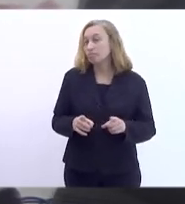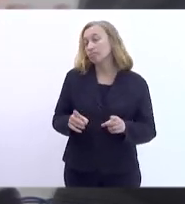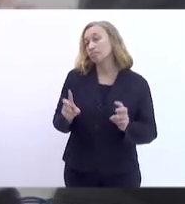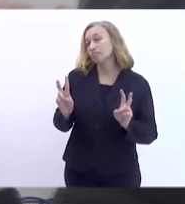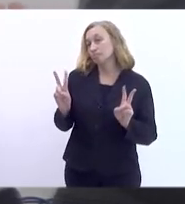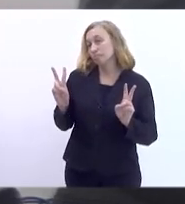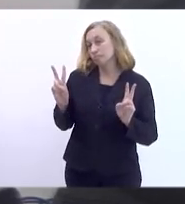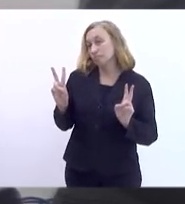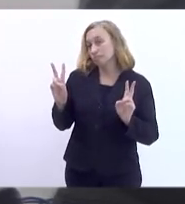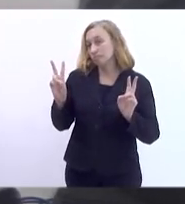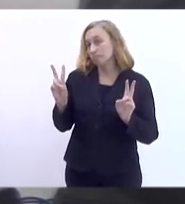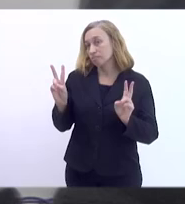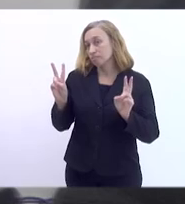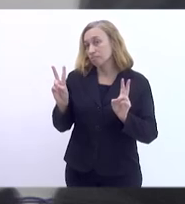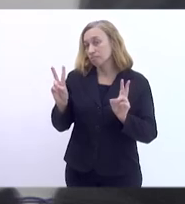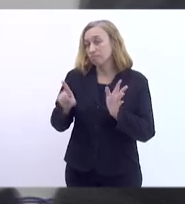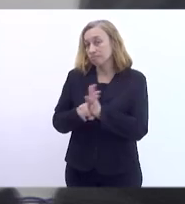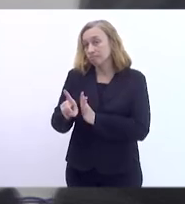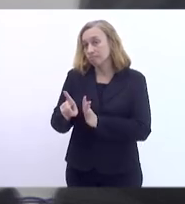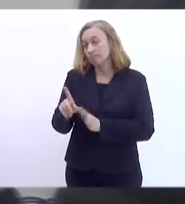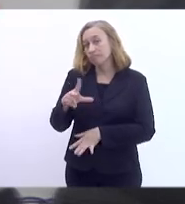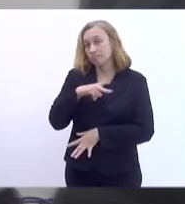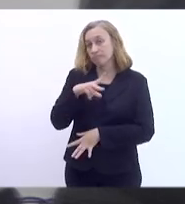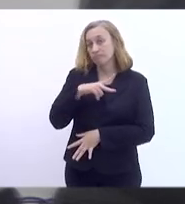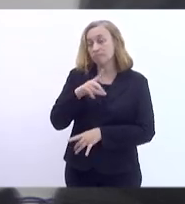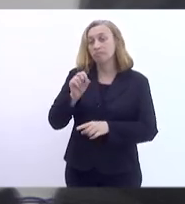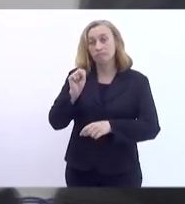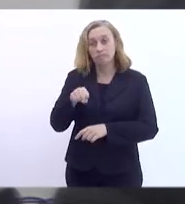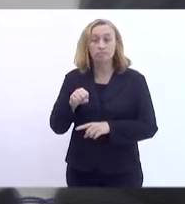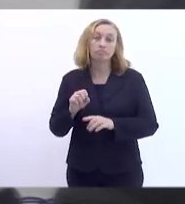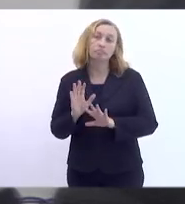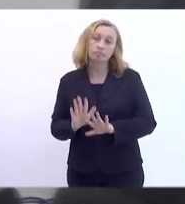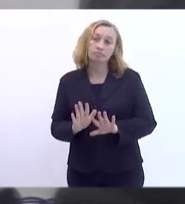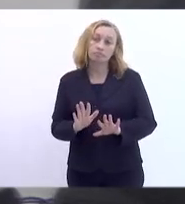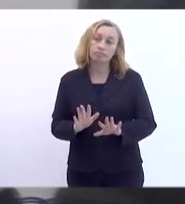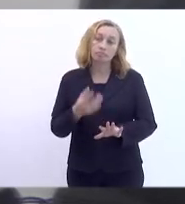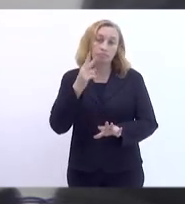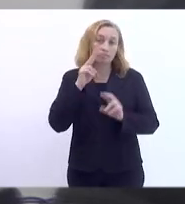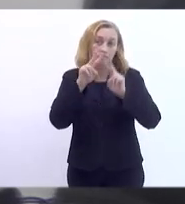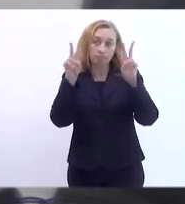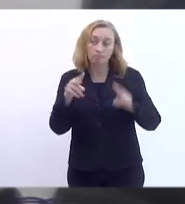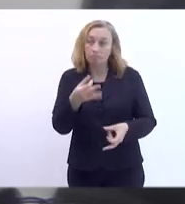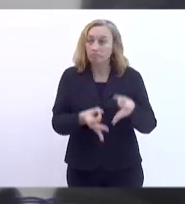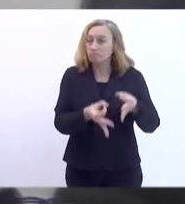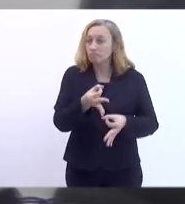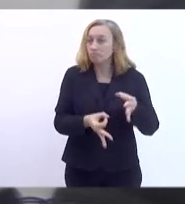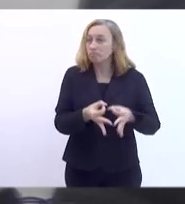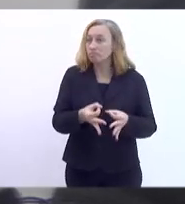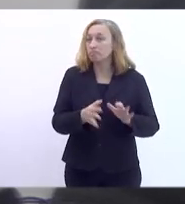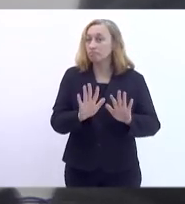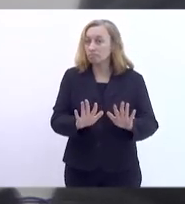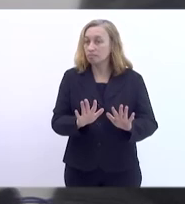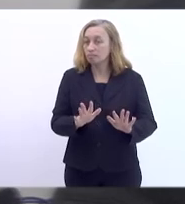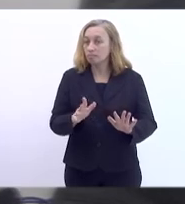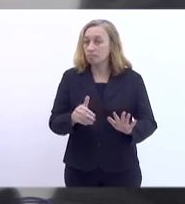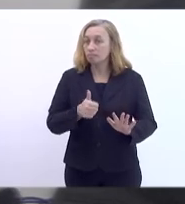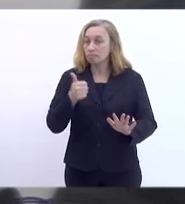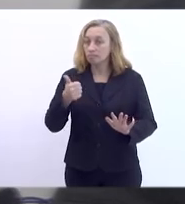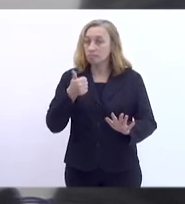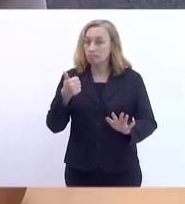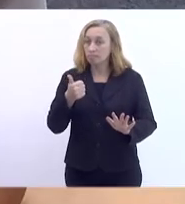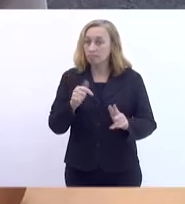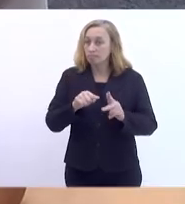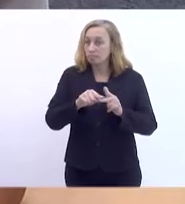Sim mas de alguma maneira até do ponto de vista jurídico Será que não seria o caso de um litisconsórcio